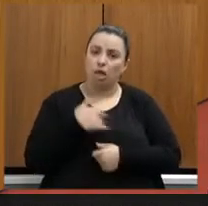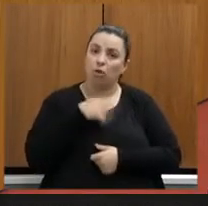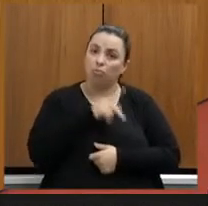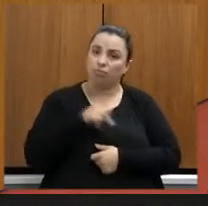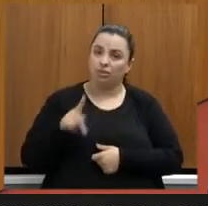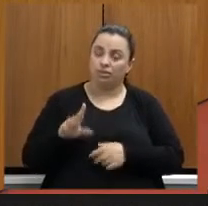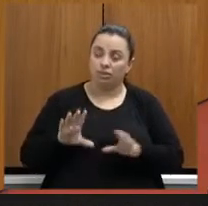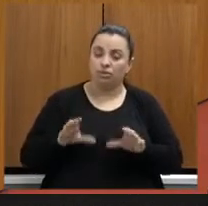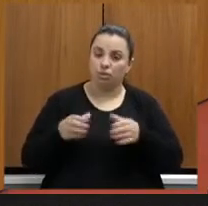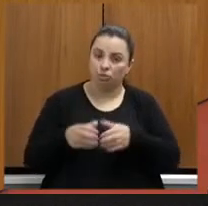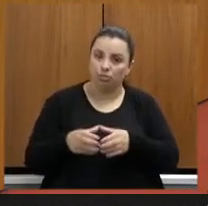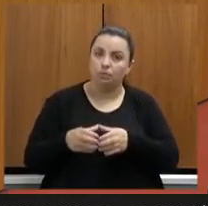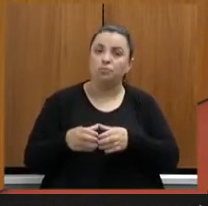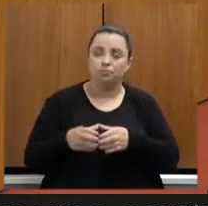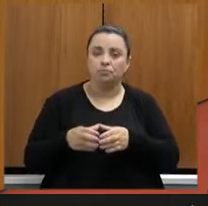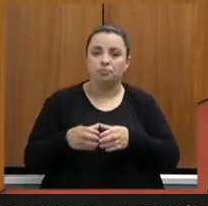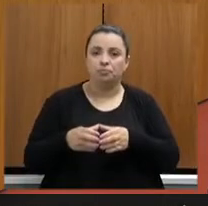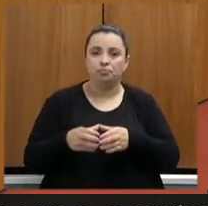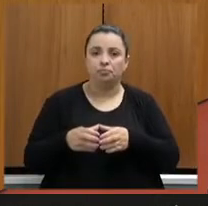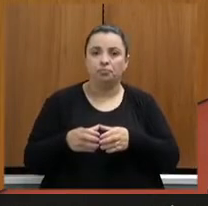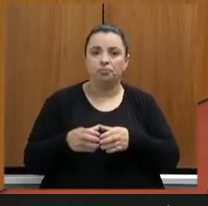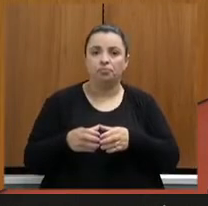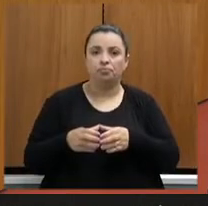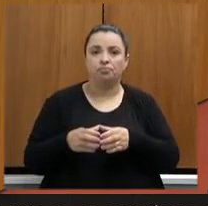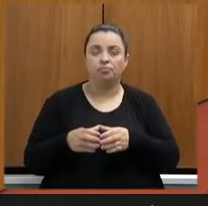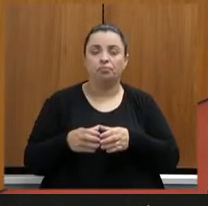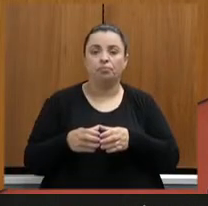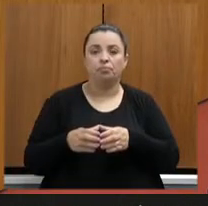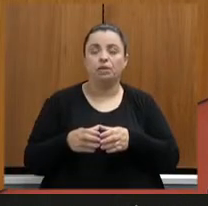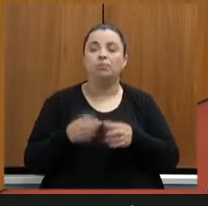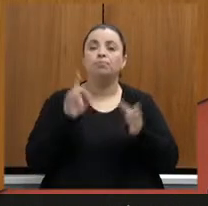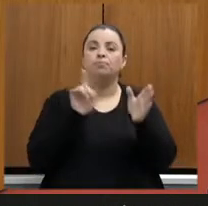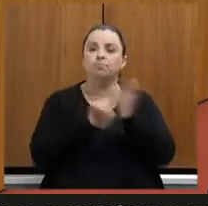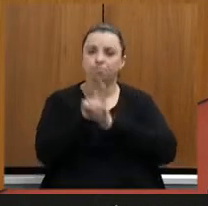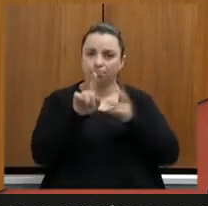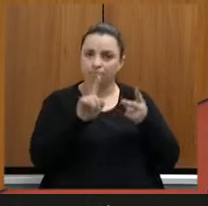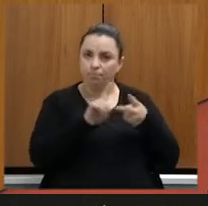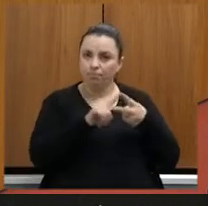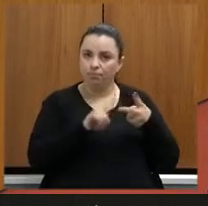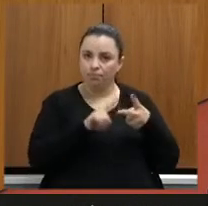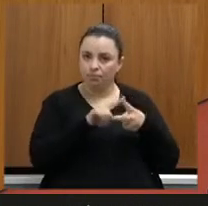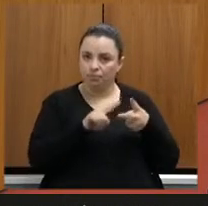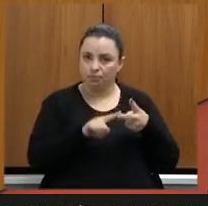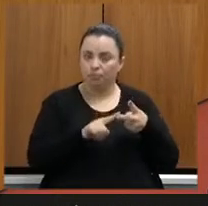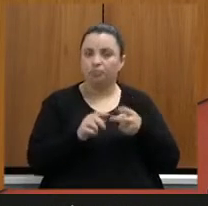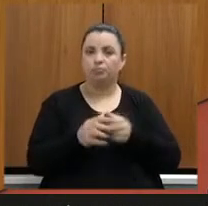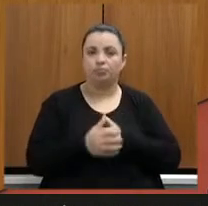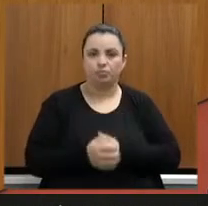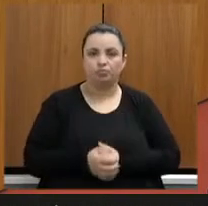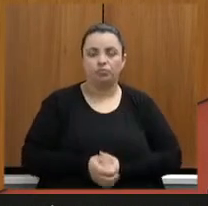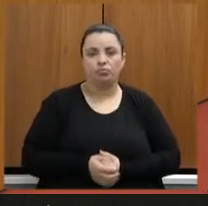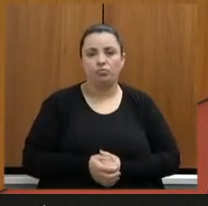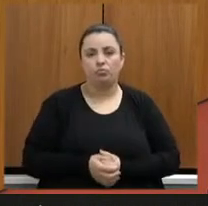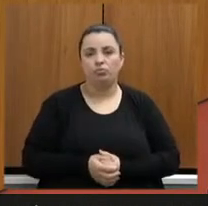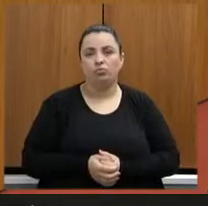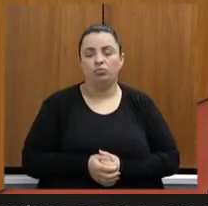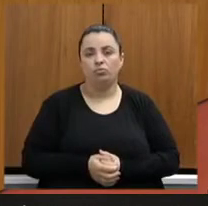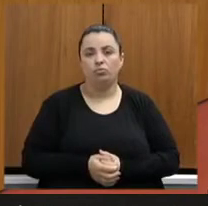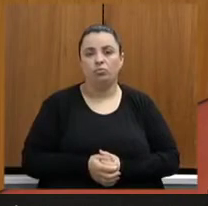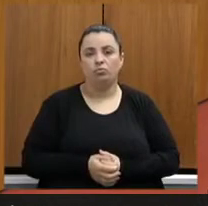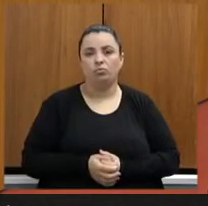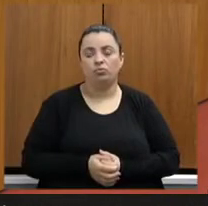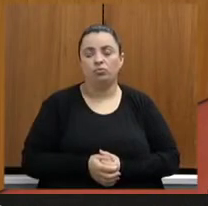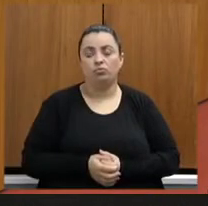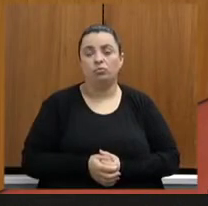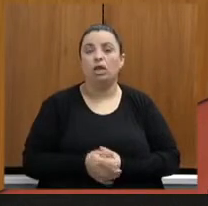da Comissão é fazer dois questionamentos e e considerando a